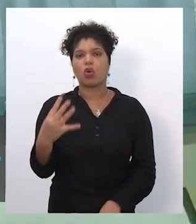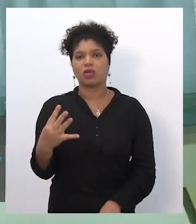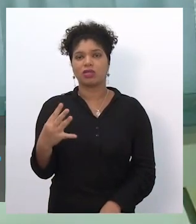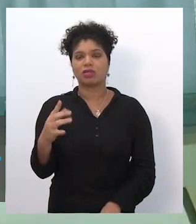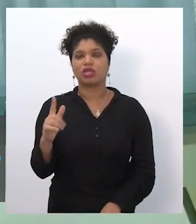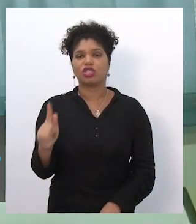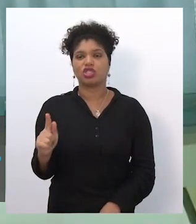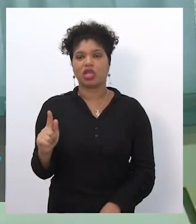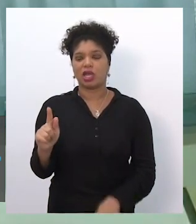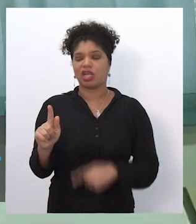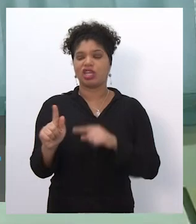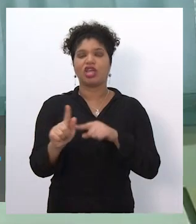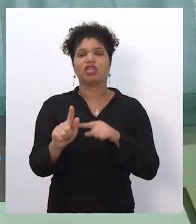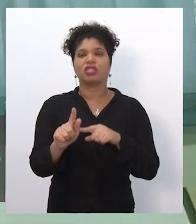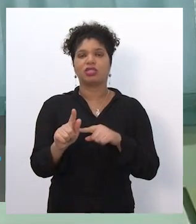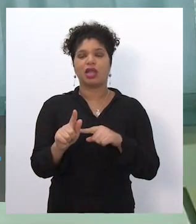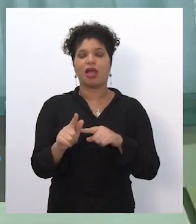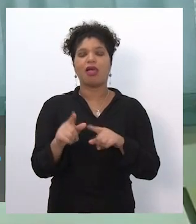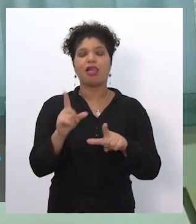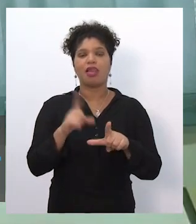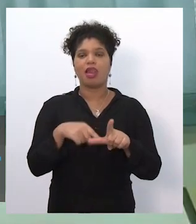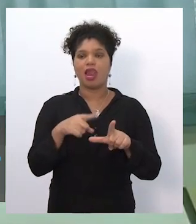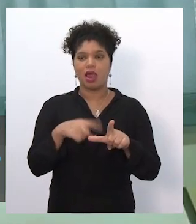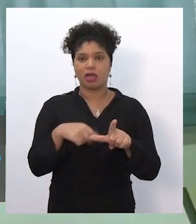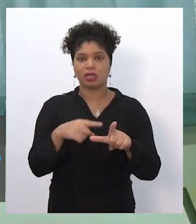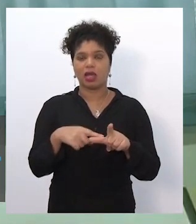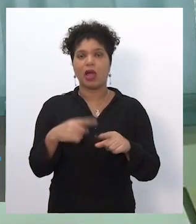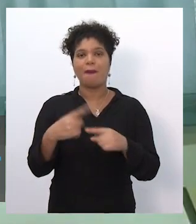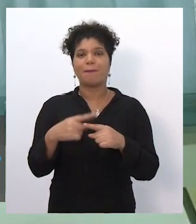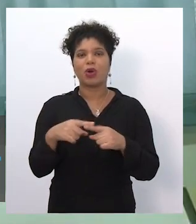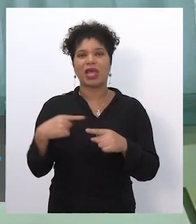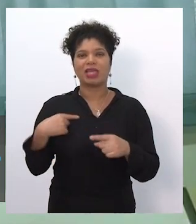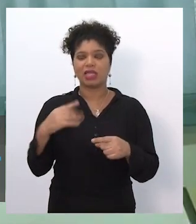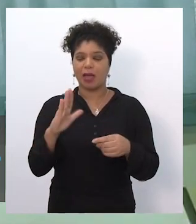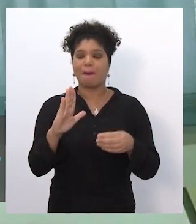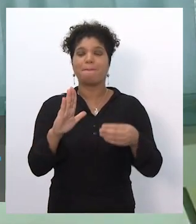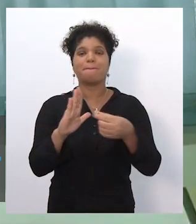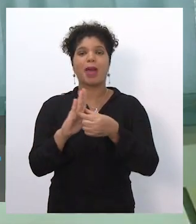3400G. G é por causa, ele já tem não precisa de uma placa